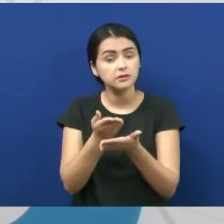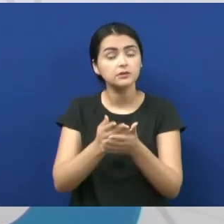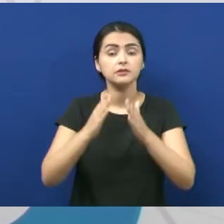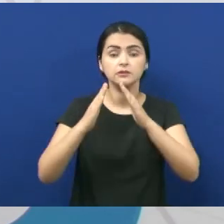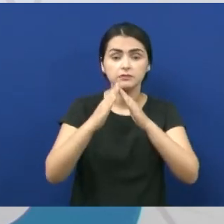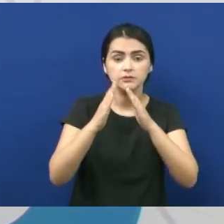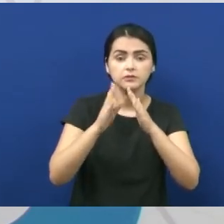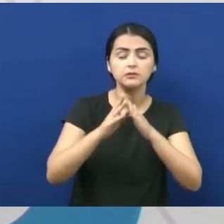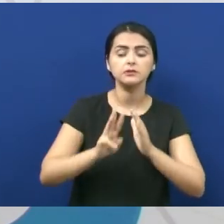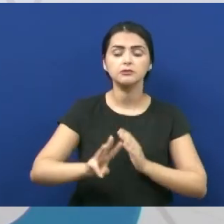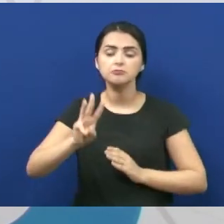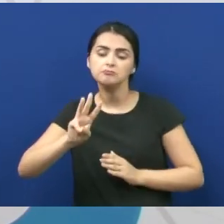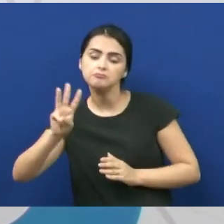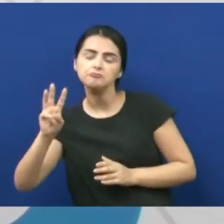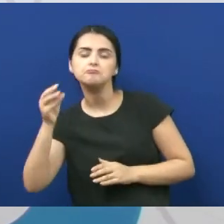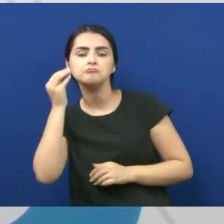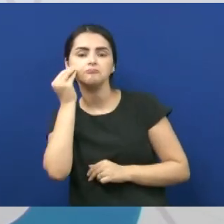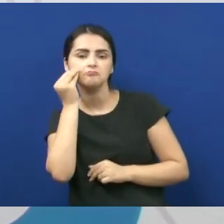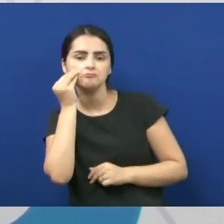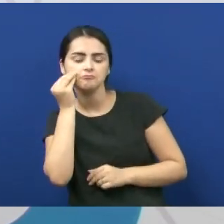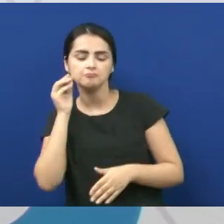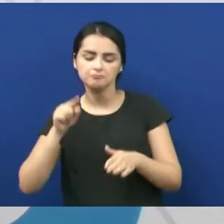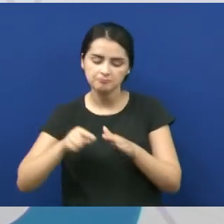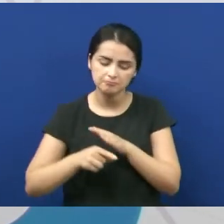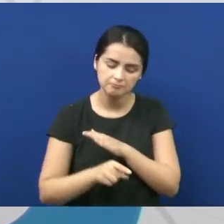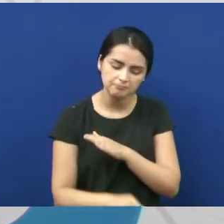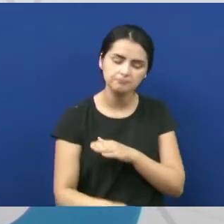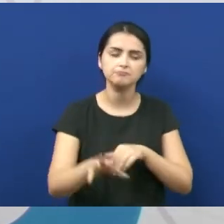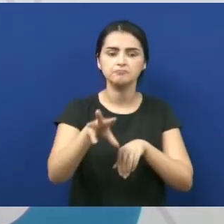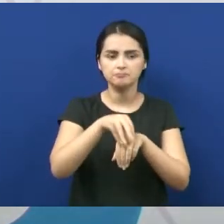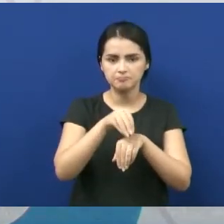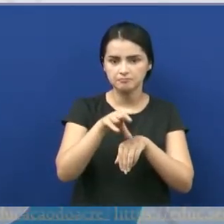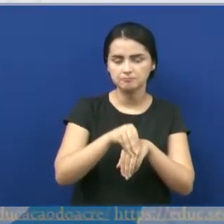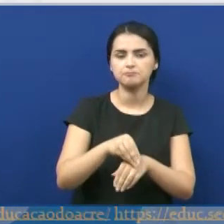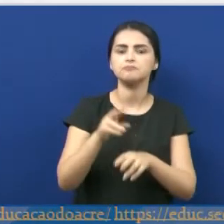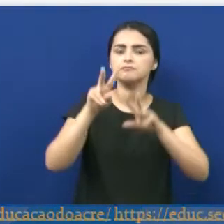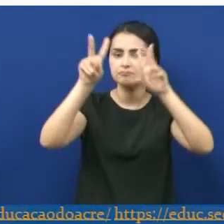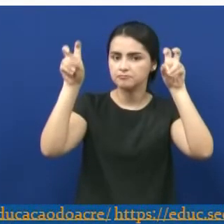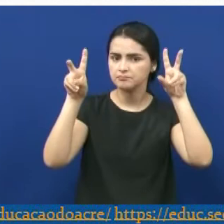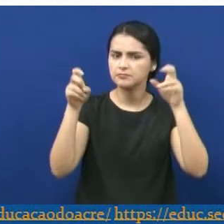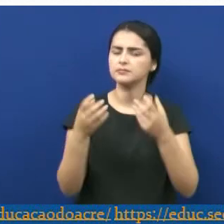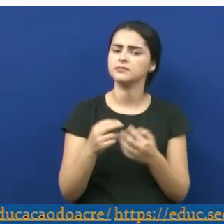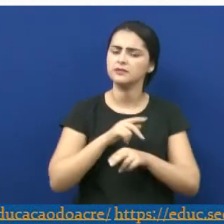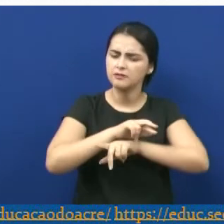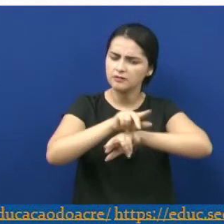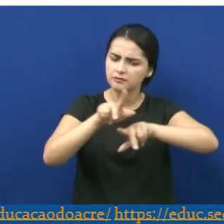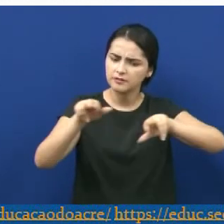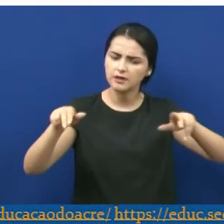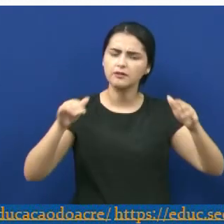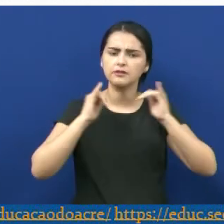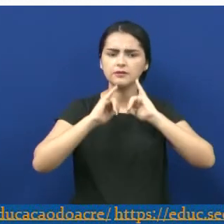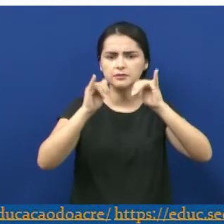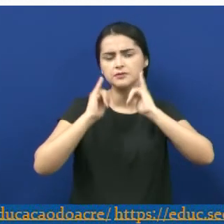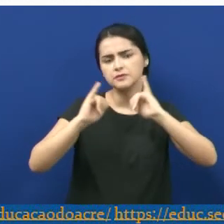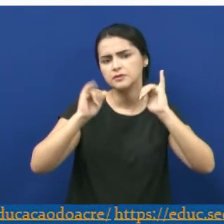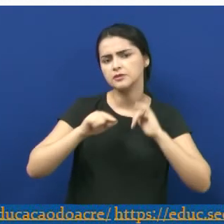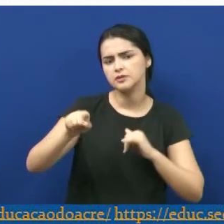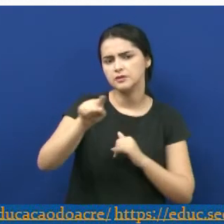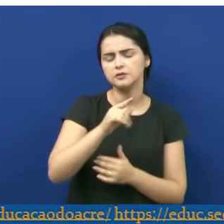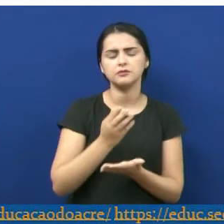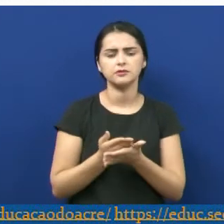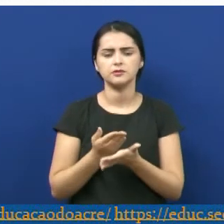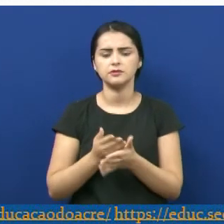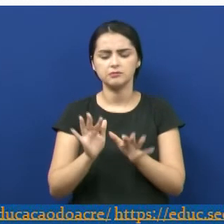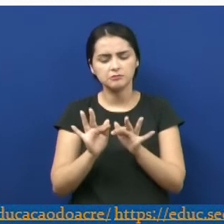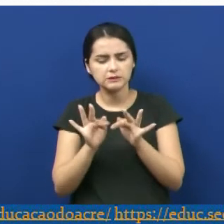casa testar os seus conhecimentos, aprofundar um pouco mais sobre esse assunto. Tem muita coisa aí à sua disposição. Primeiro, experimento